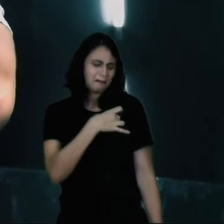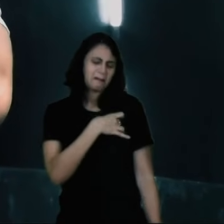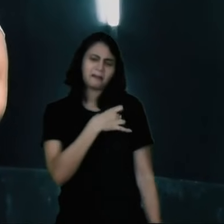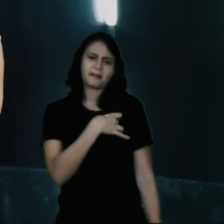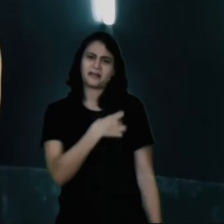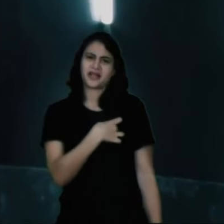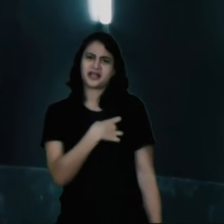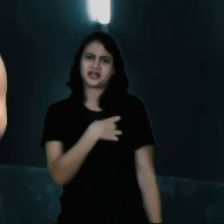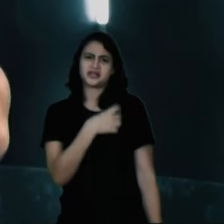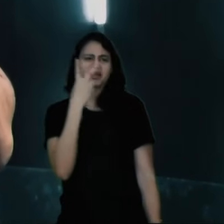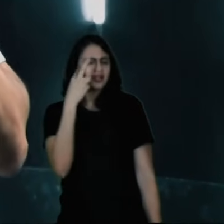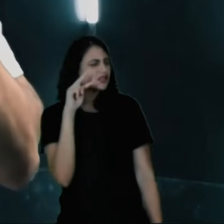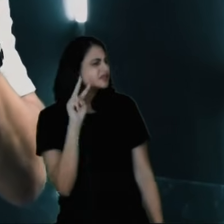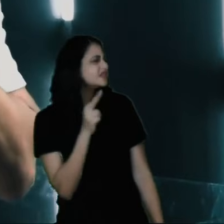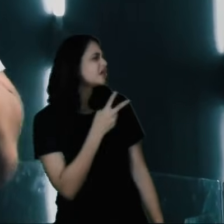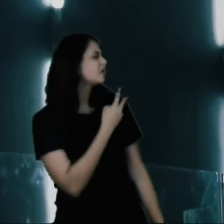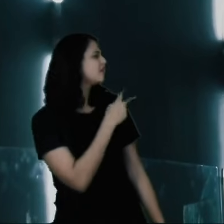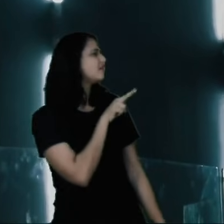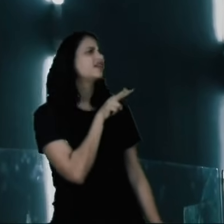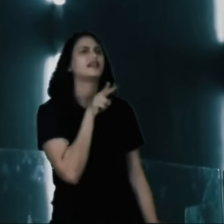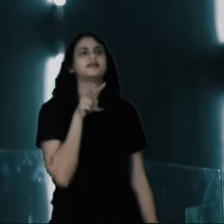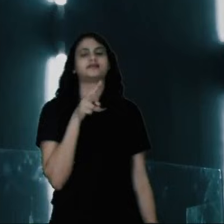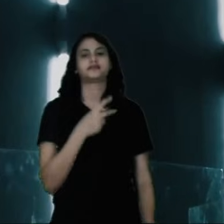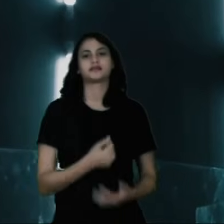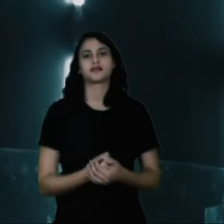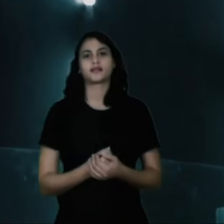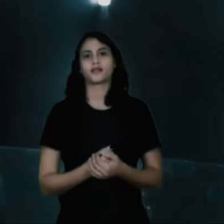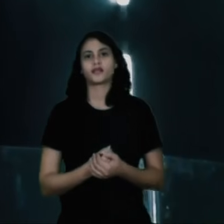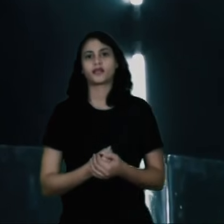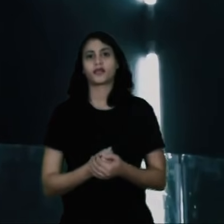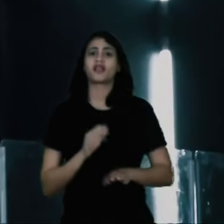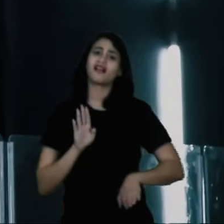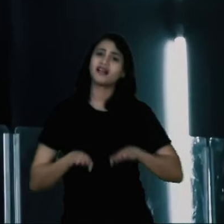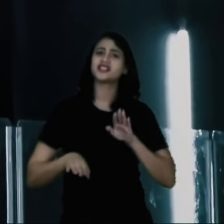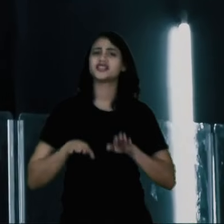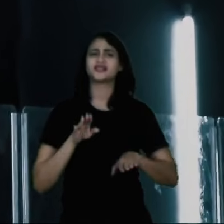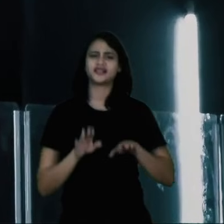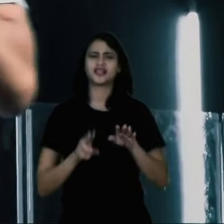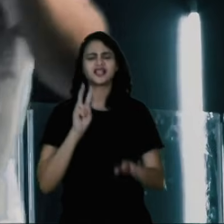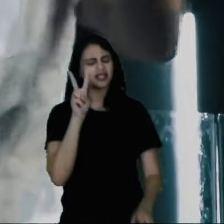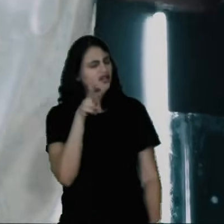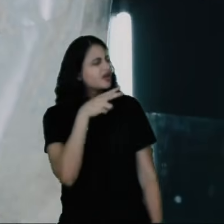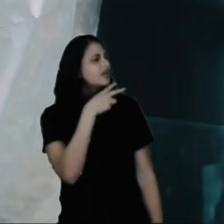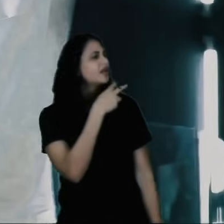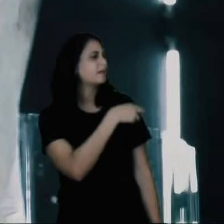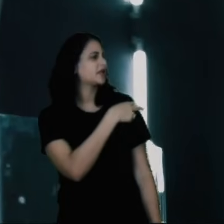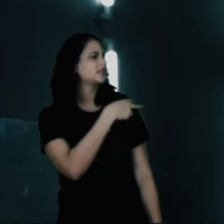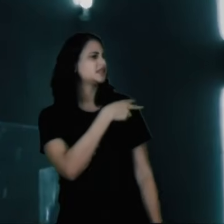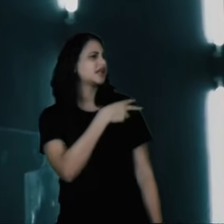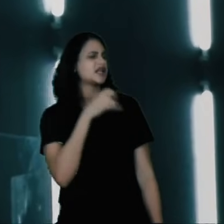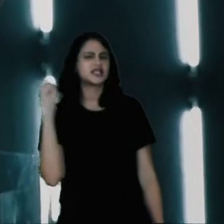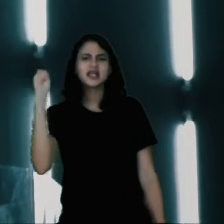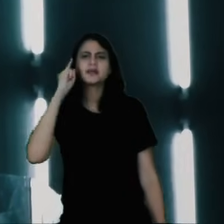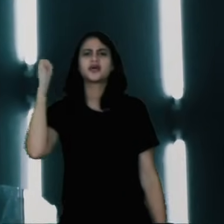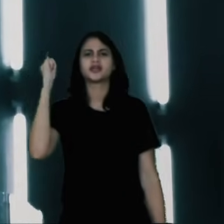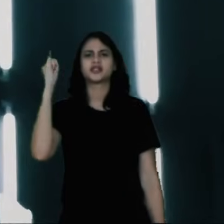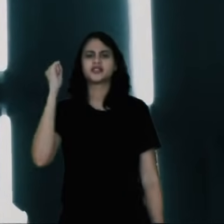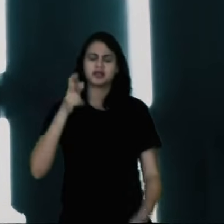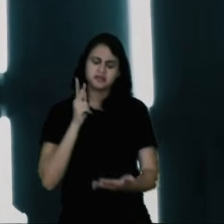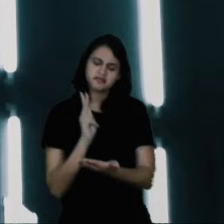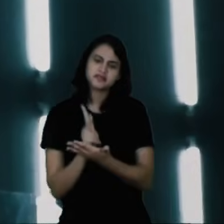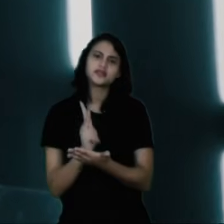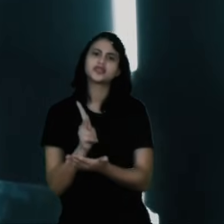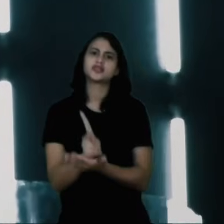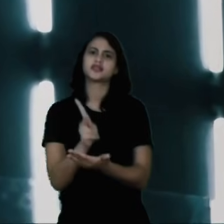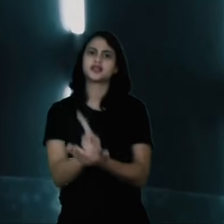olhar para trás. Deixa eu te dizer uma coisa: às vezes olhar para trás é importante para você continuar seguindo em frente. Deixa eu te